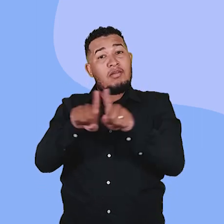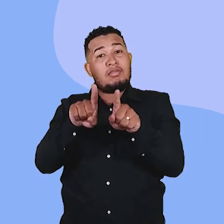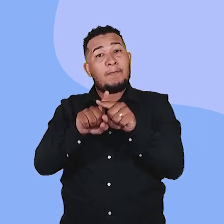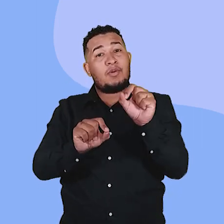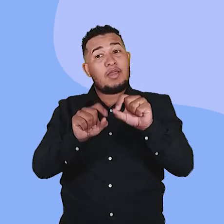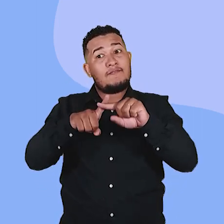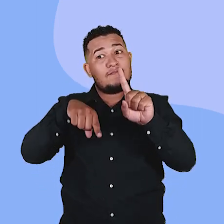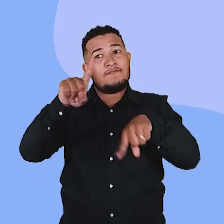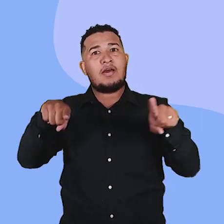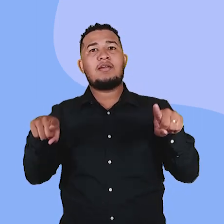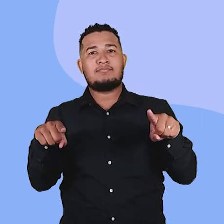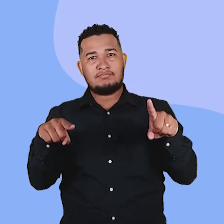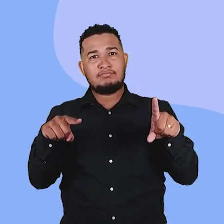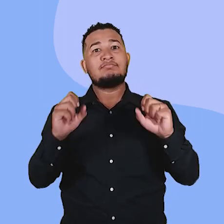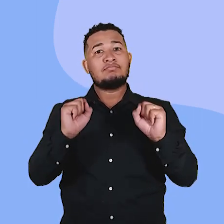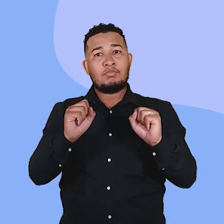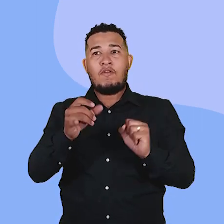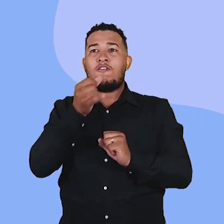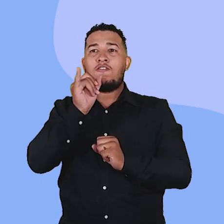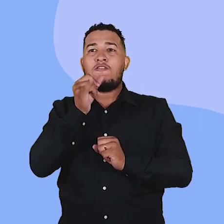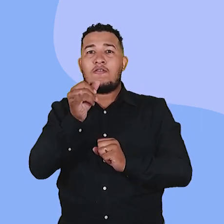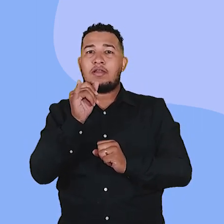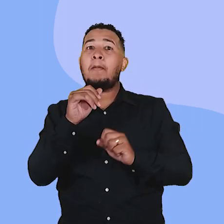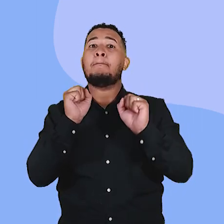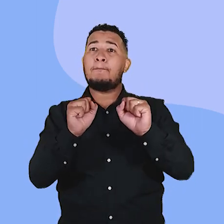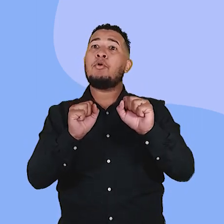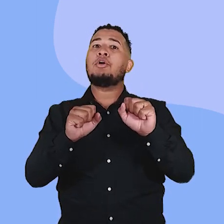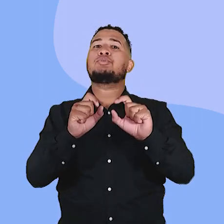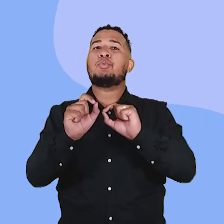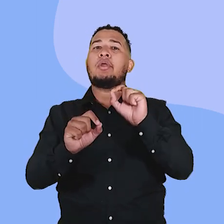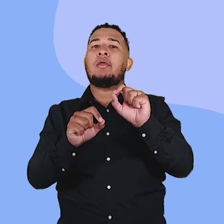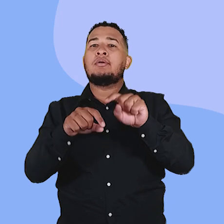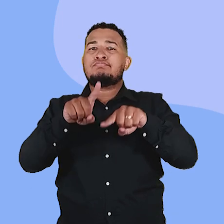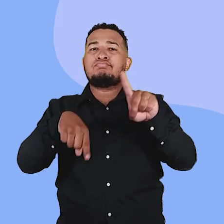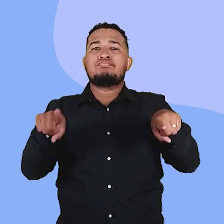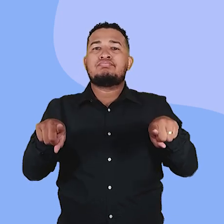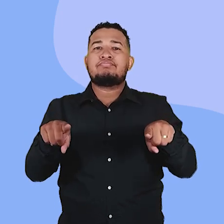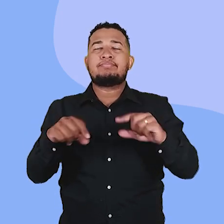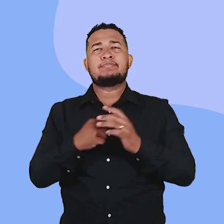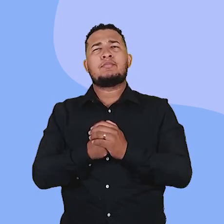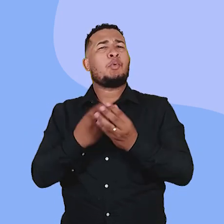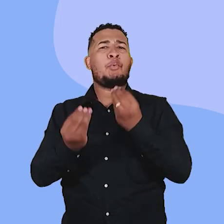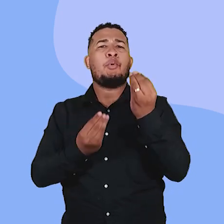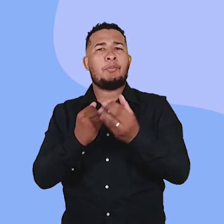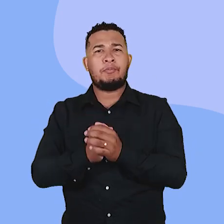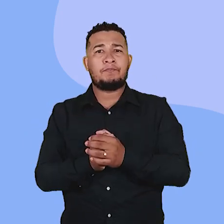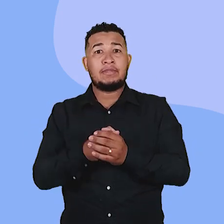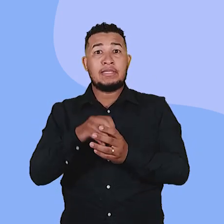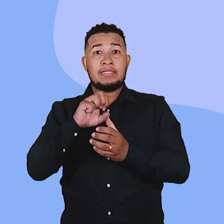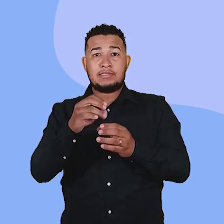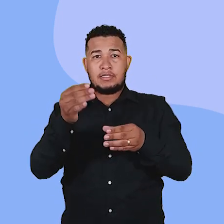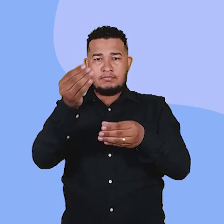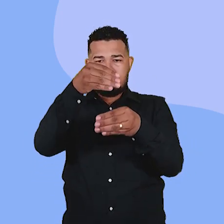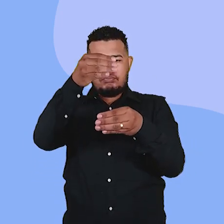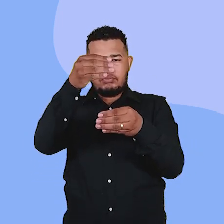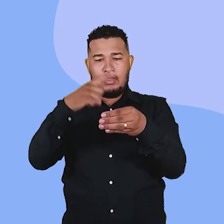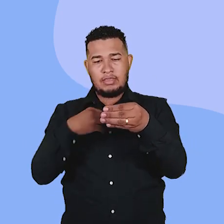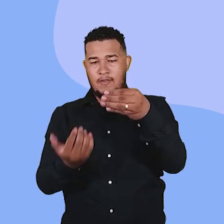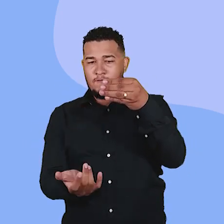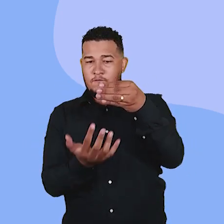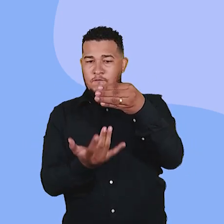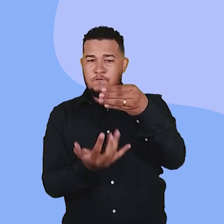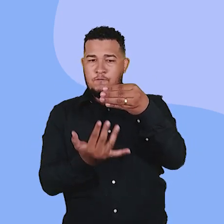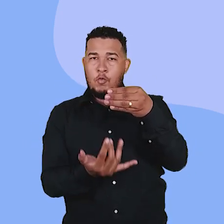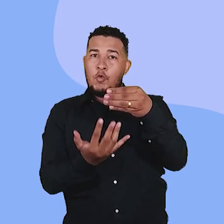movimentação dessa partícula, ou seja, eu posso variar essa energia térmica. Como? Por exemplo, colocando uma chama embaixo, fazendo com